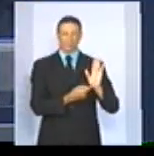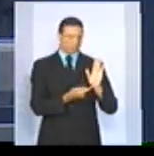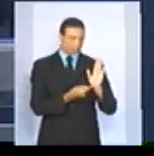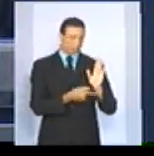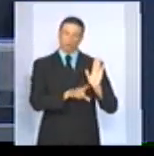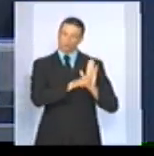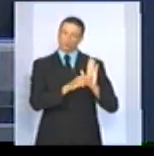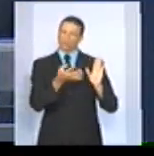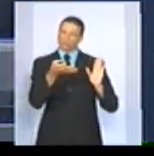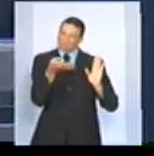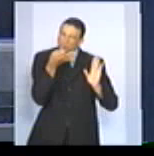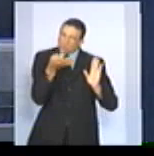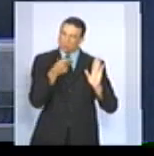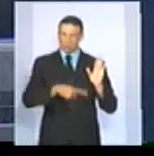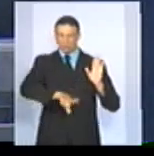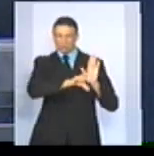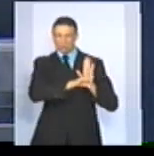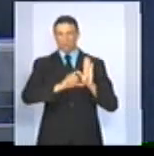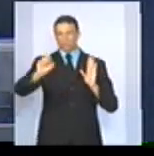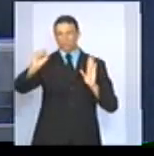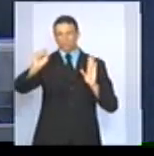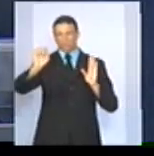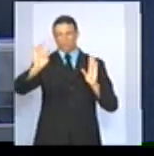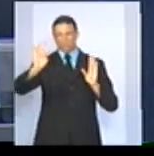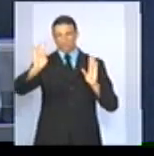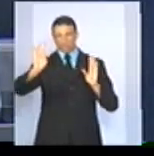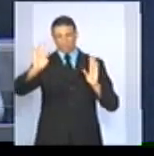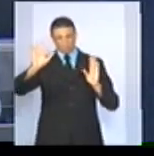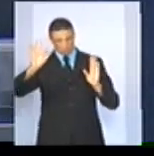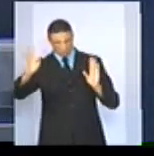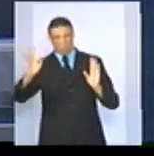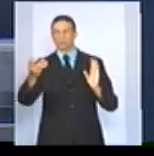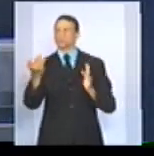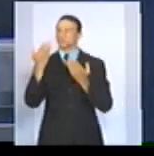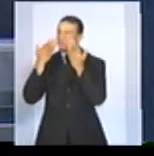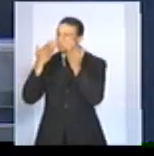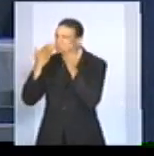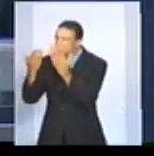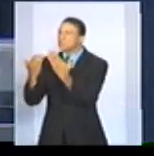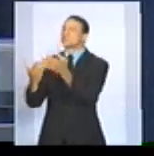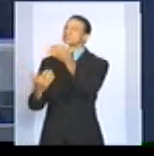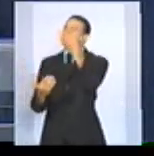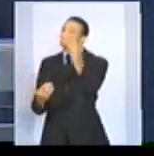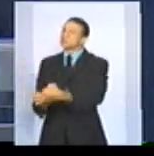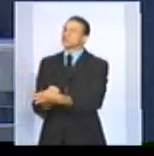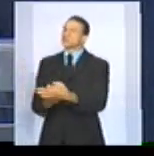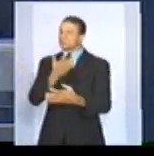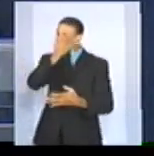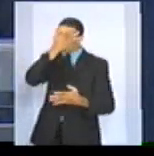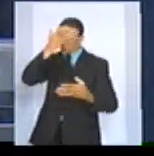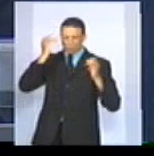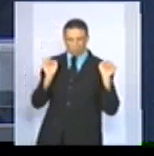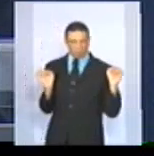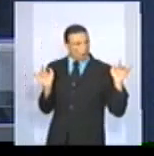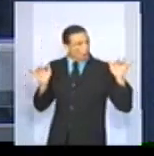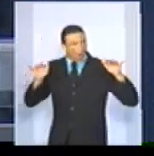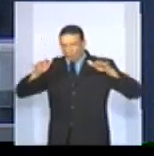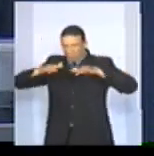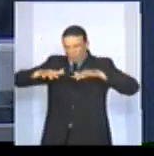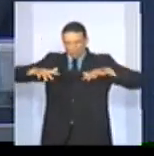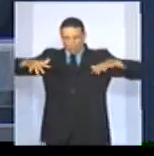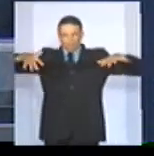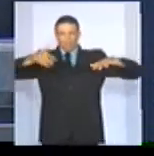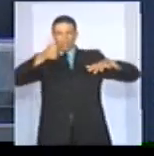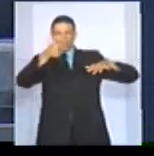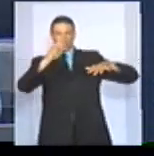e a gente considera que o Supremo Tribunal Federal tá dando um grande exemplo ao trazer 15 pessoas nessa audiência e mais